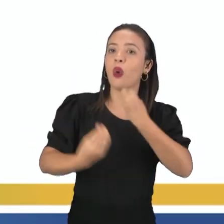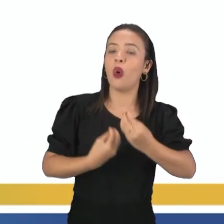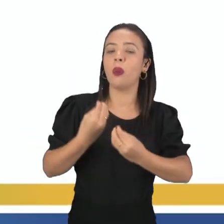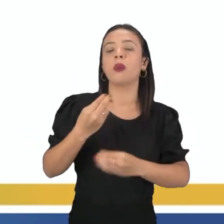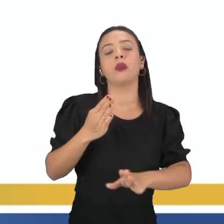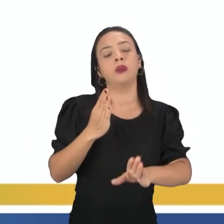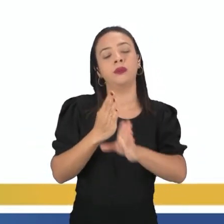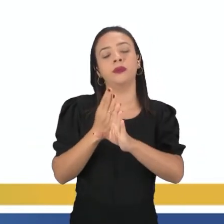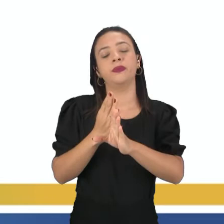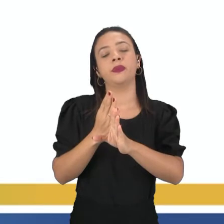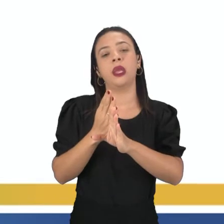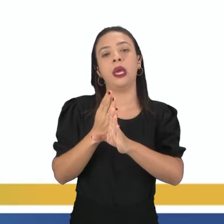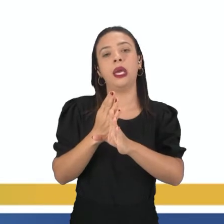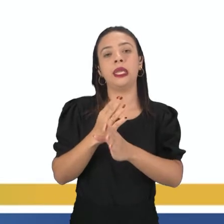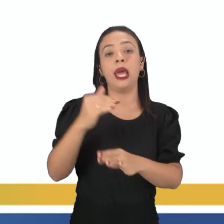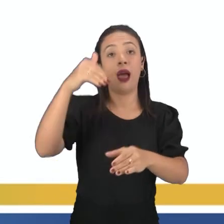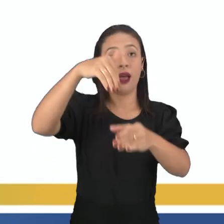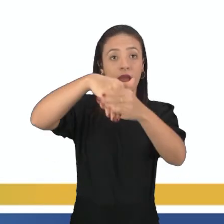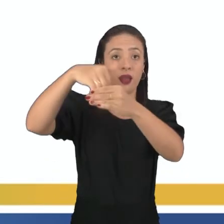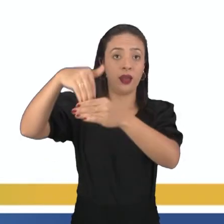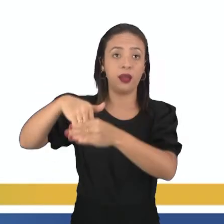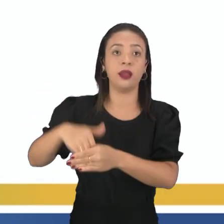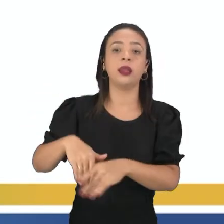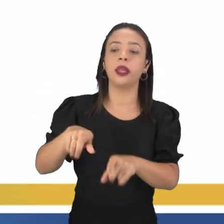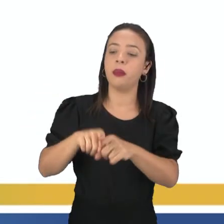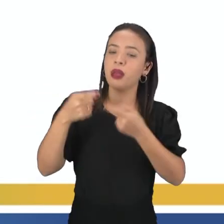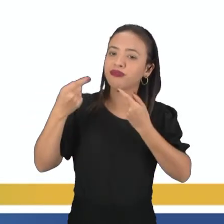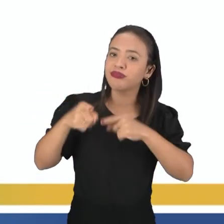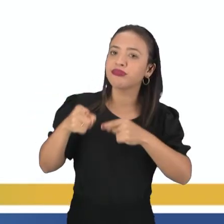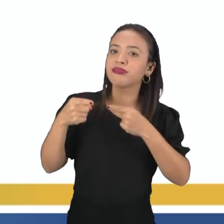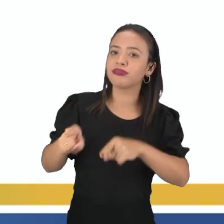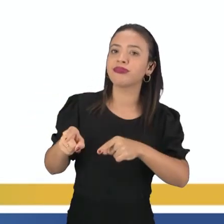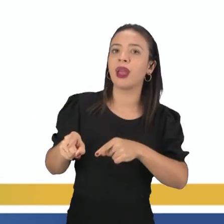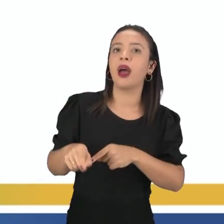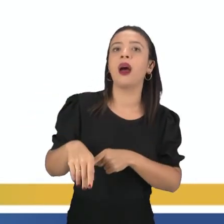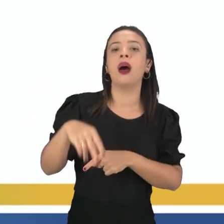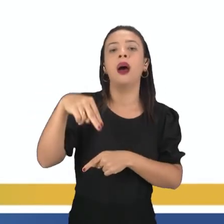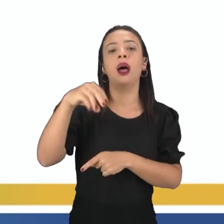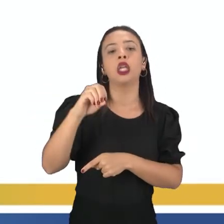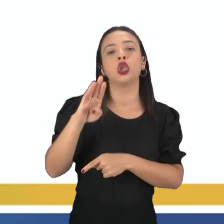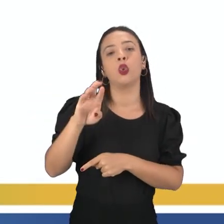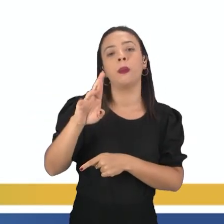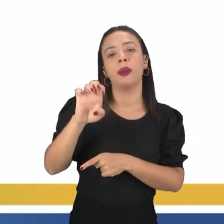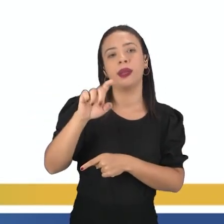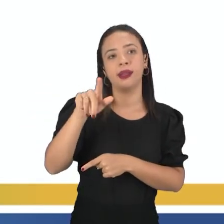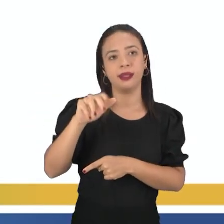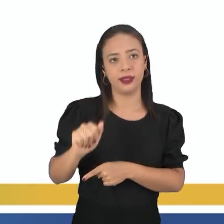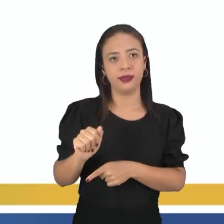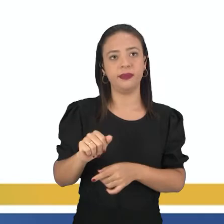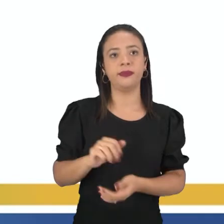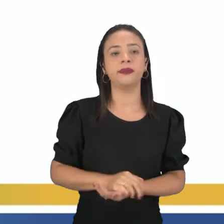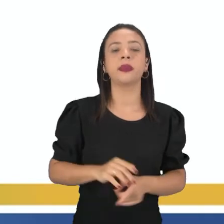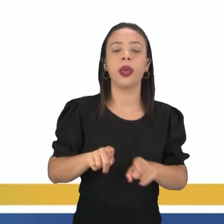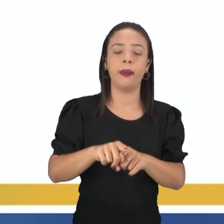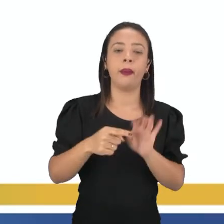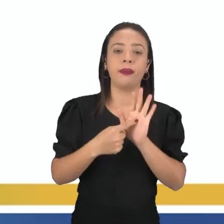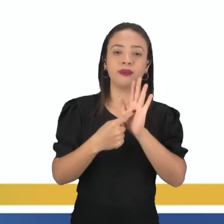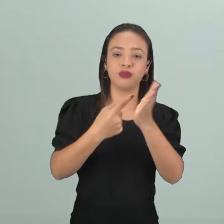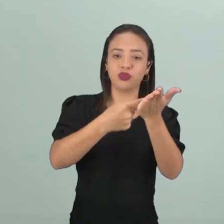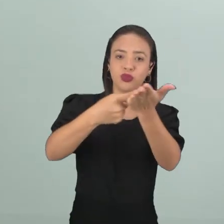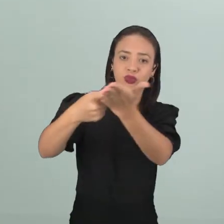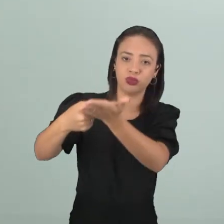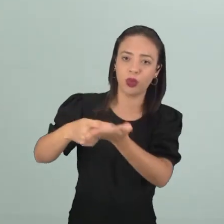Era a favor das reformas sociais e fazia críticas à nobreza e à burguesia. A publicação de maior destaque foi do Contrato